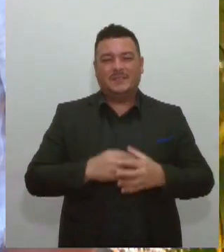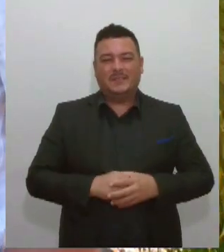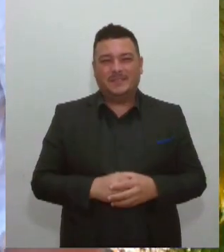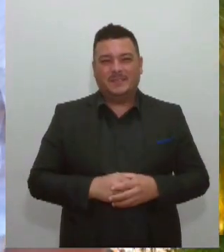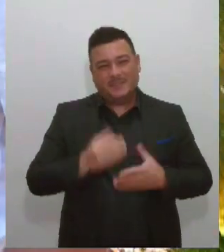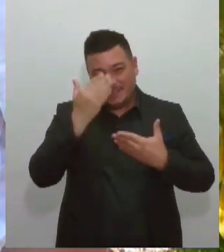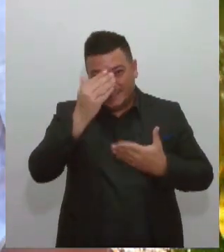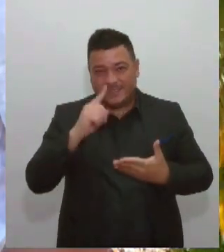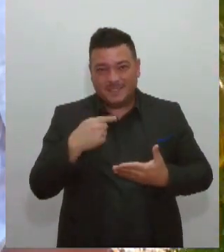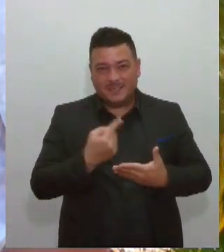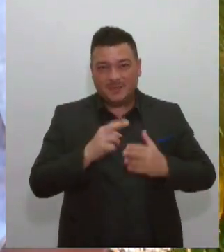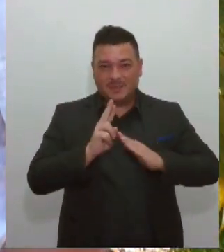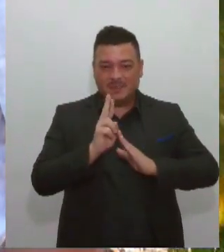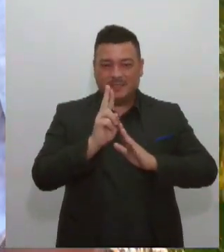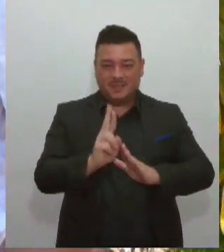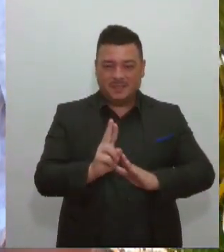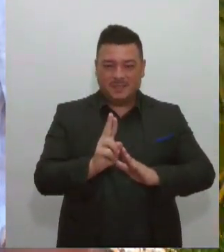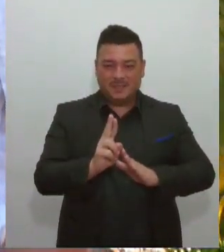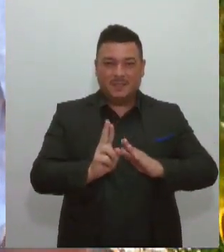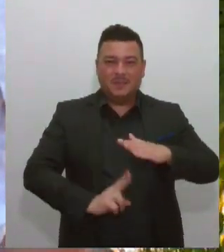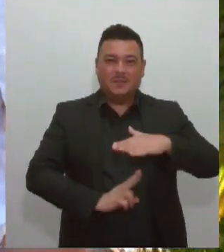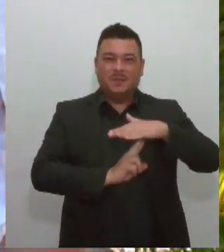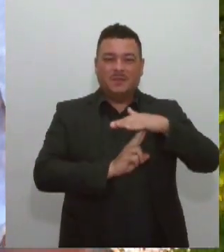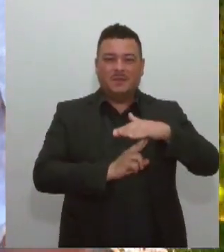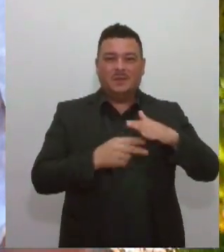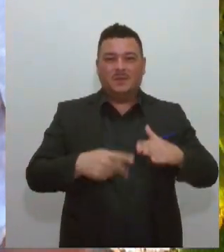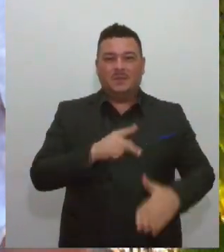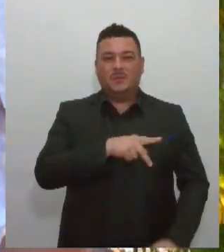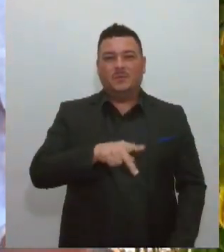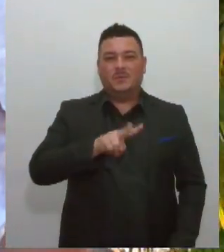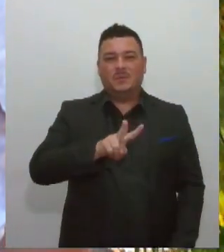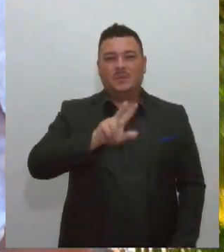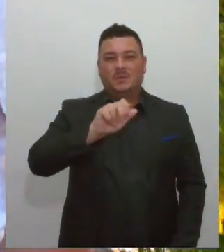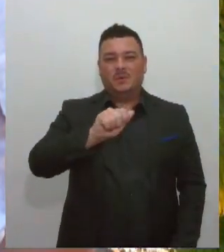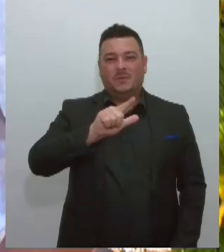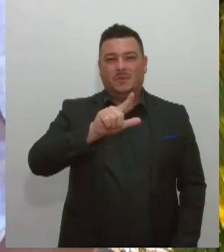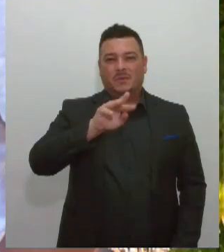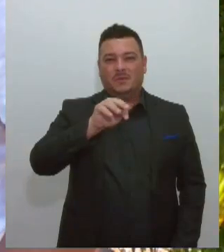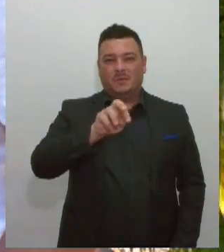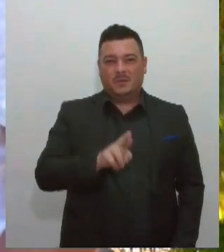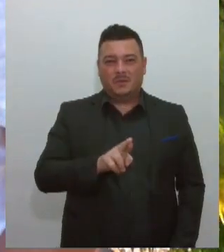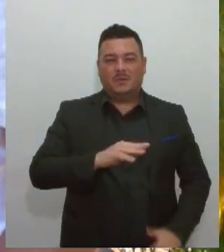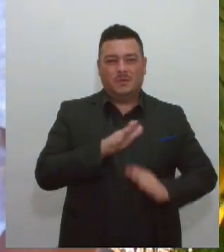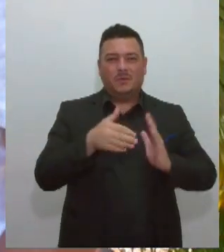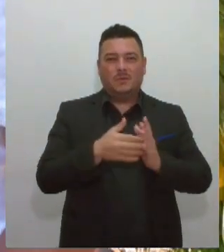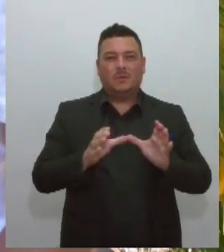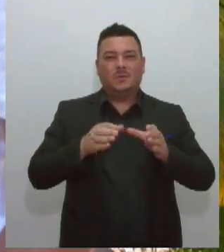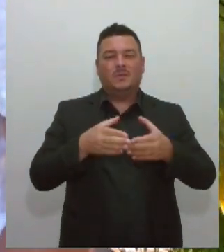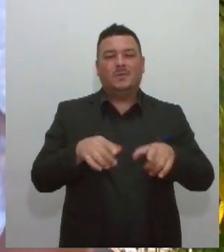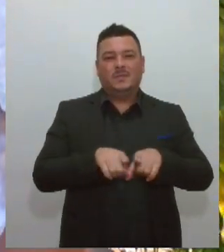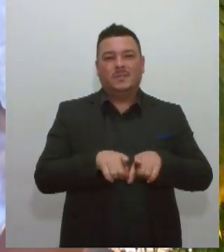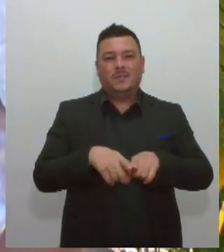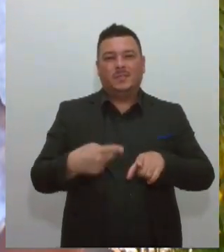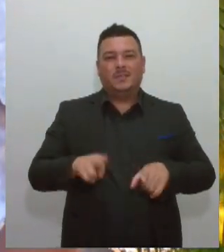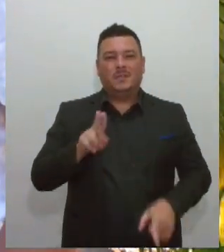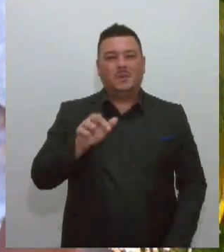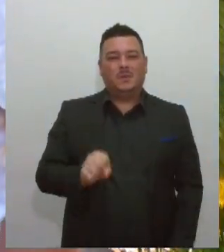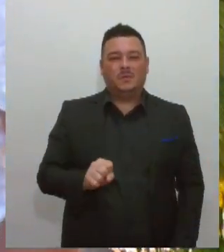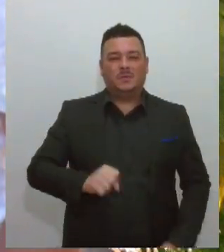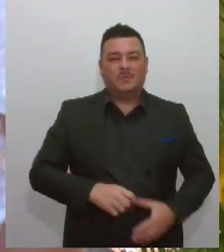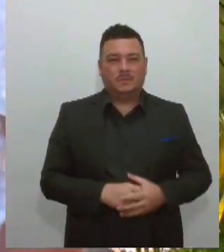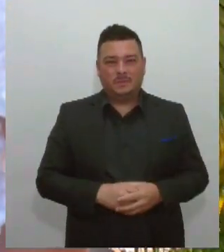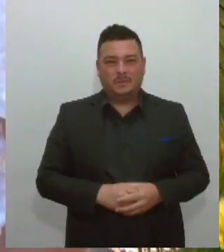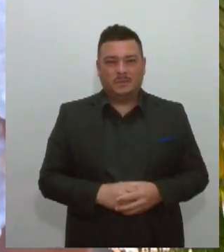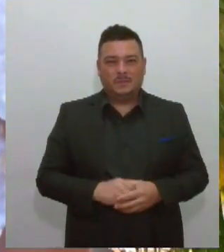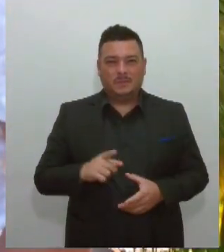nome do magnífico reitor, professor Walter, e de toda a equipe de gestão da nossa universidade, a gente